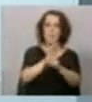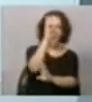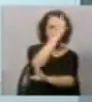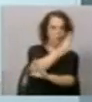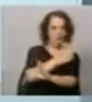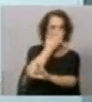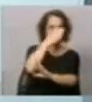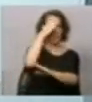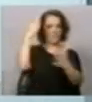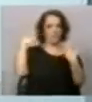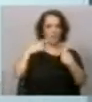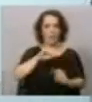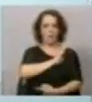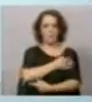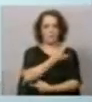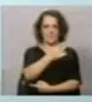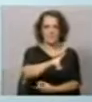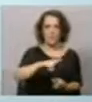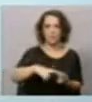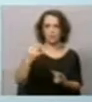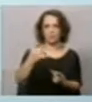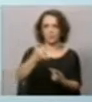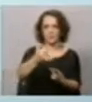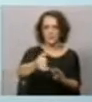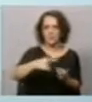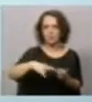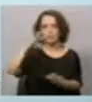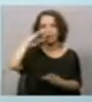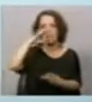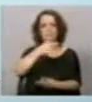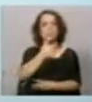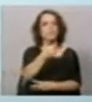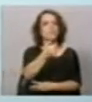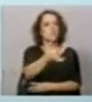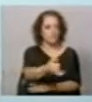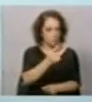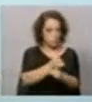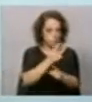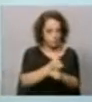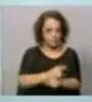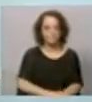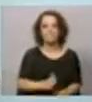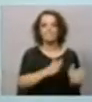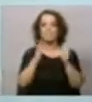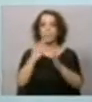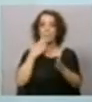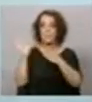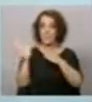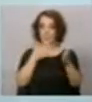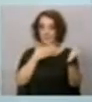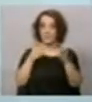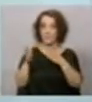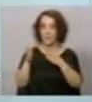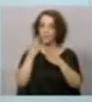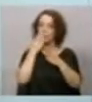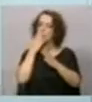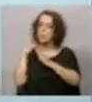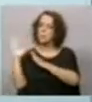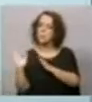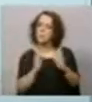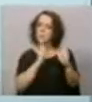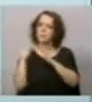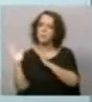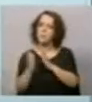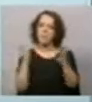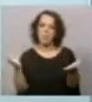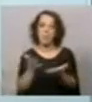de verão, Aveiro 26, Porto 25 e Viana do Castelo 25. Note-se também o vento, que será do quadrante leste fraco a moderado, no entanto,